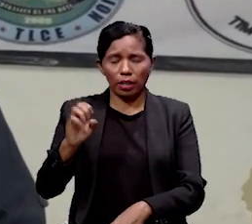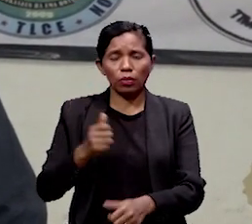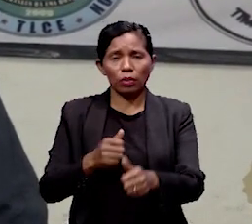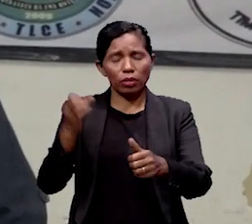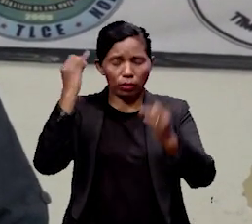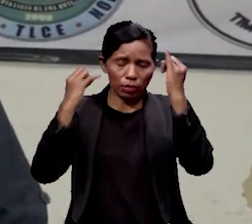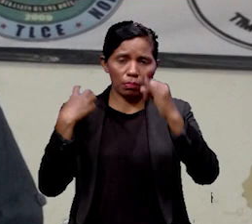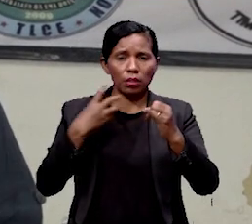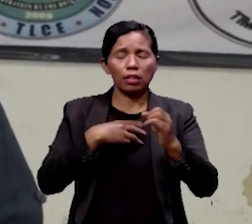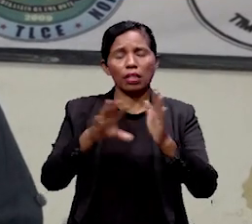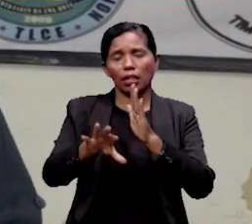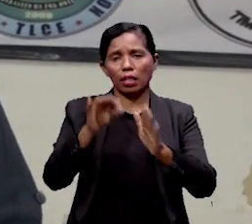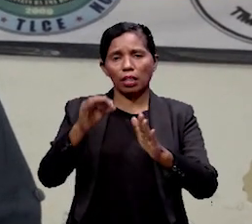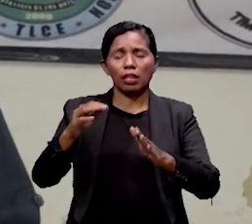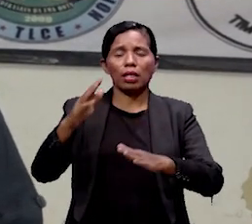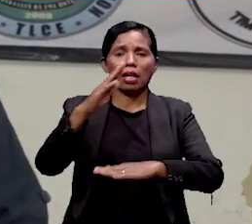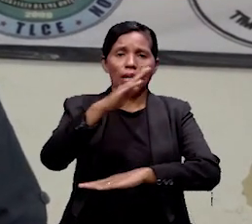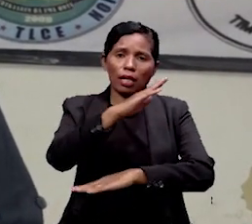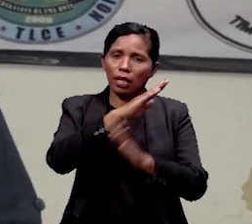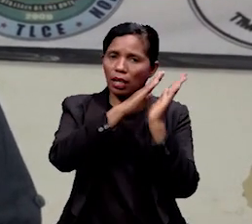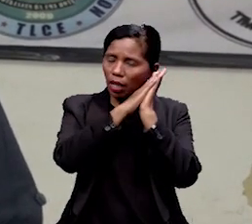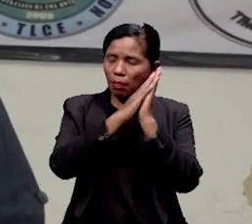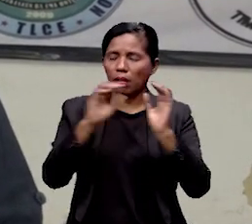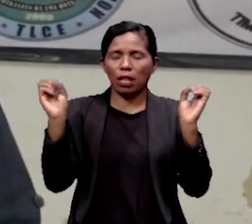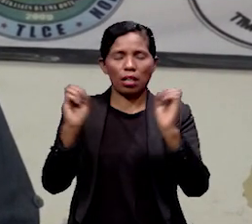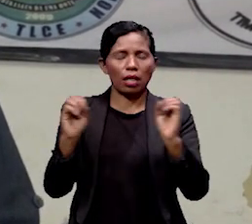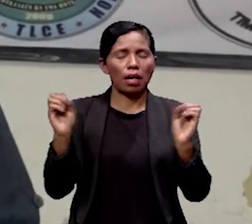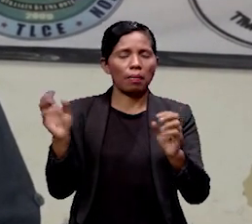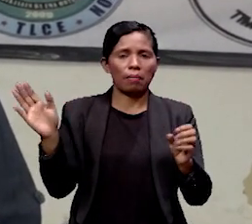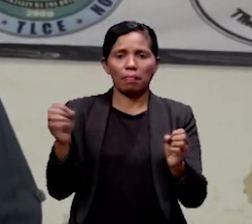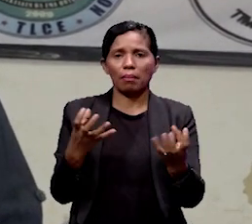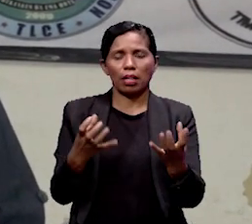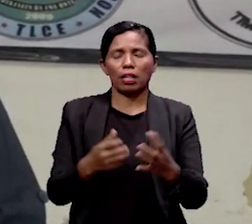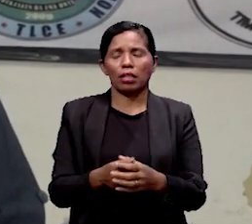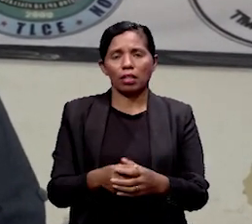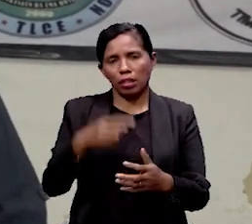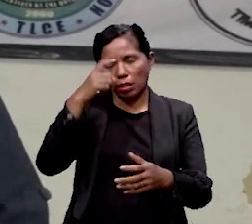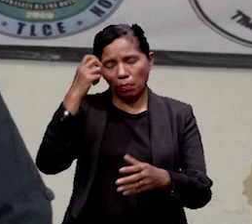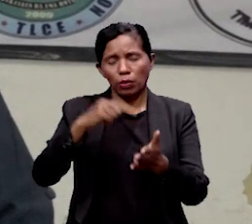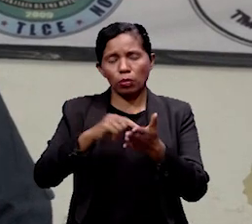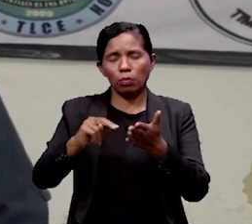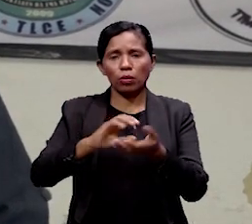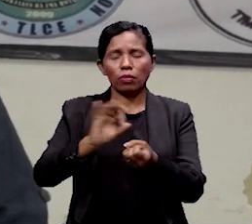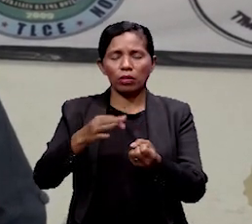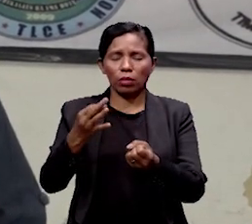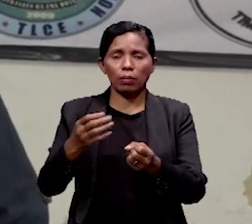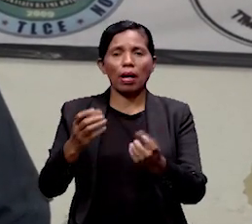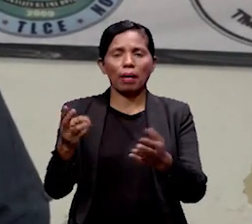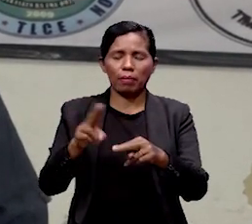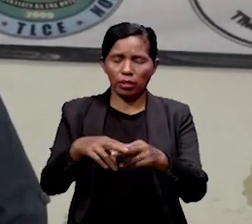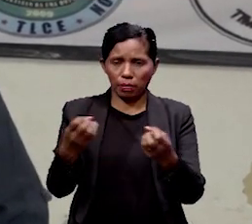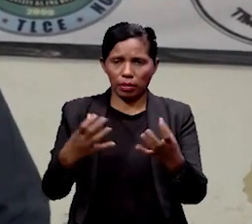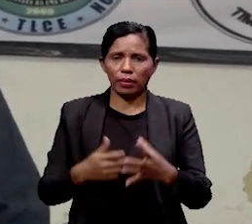a situação logística, que é a situação número do paciente, aumenta o barato. Agora, isso é uma não